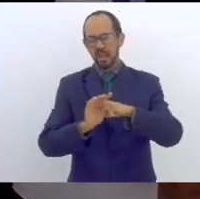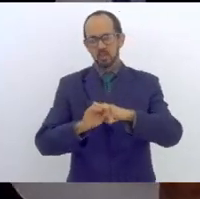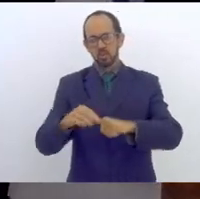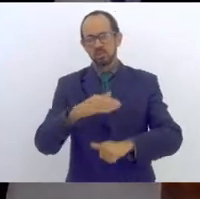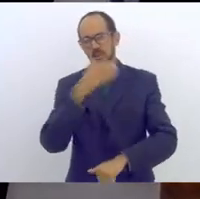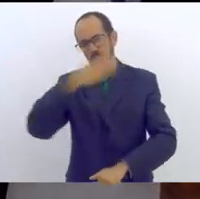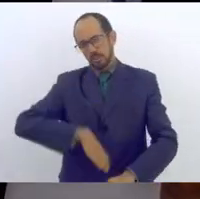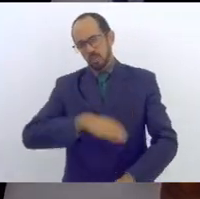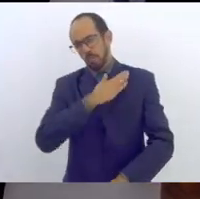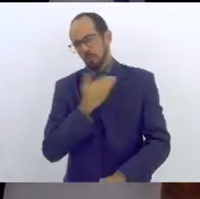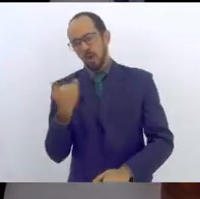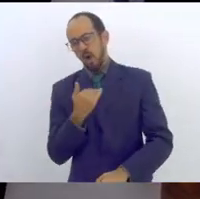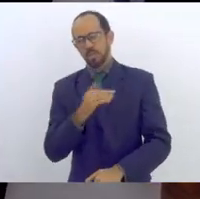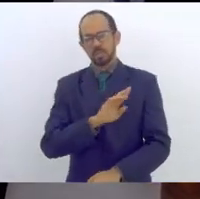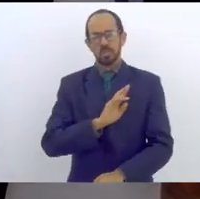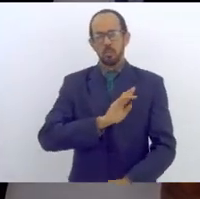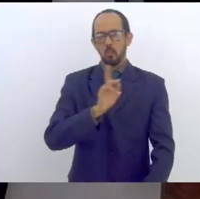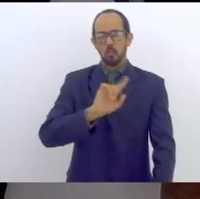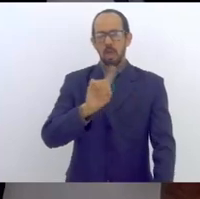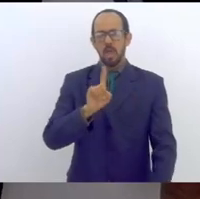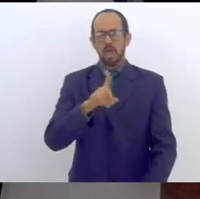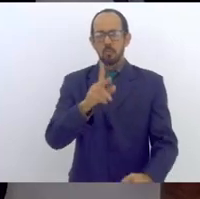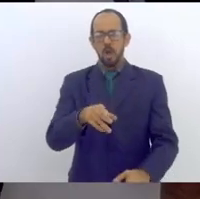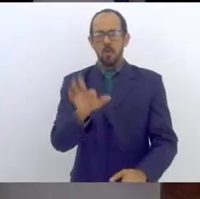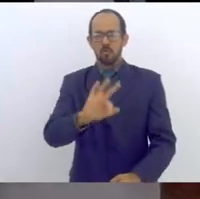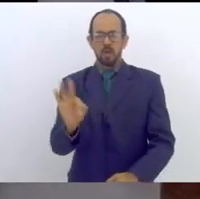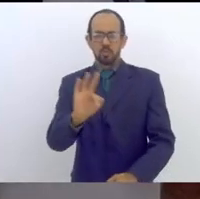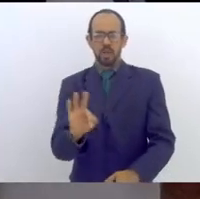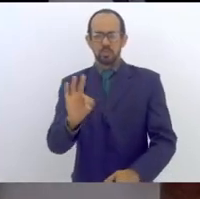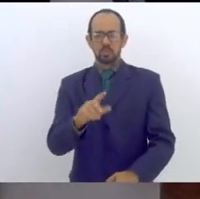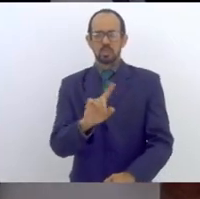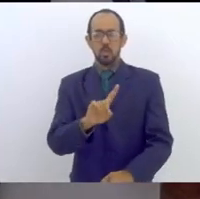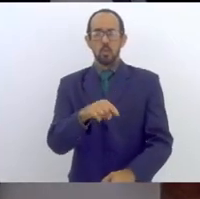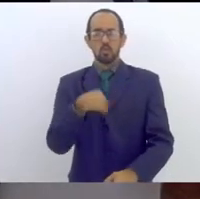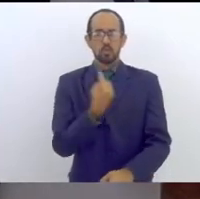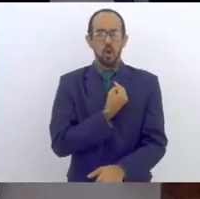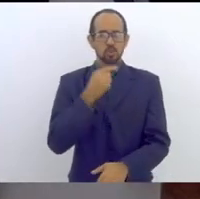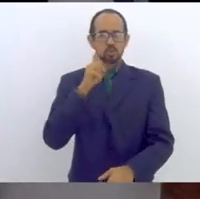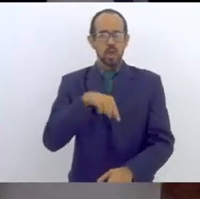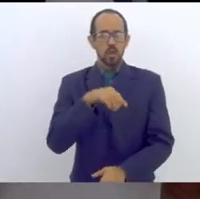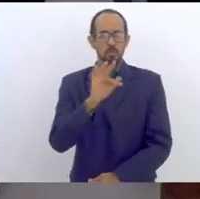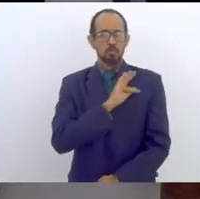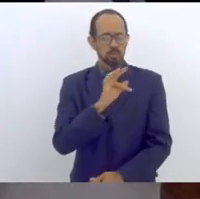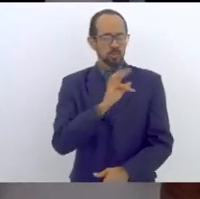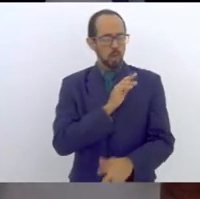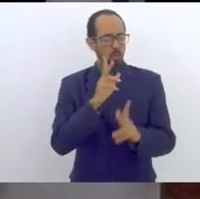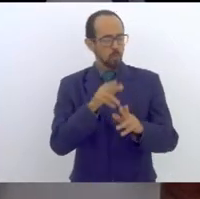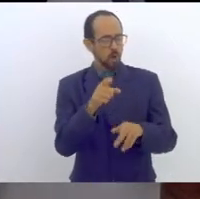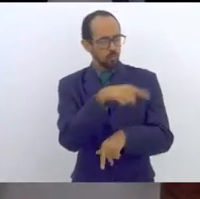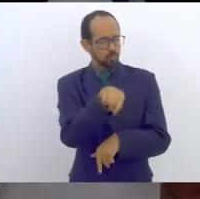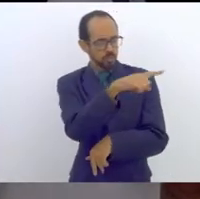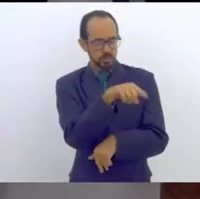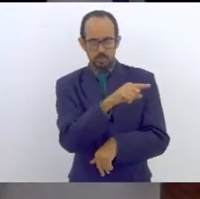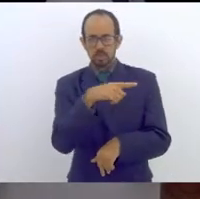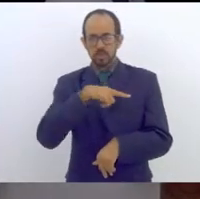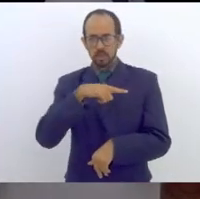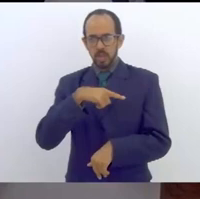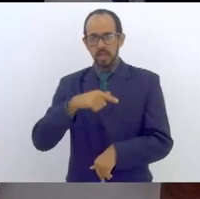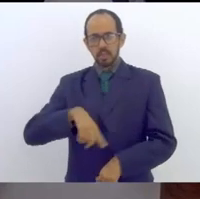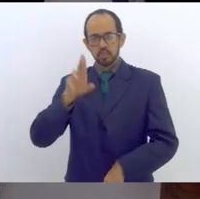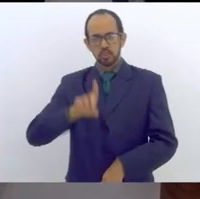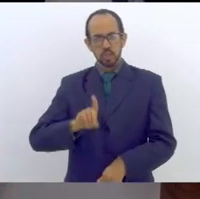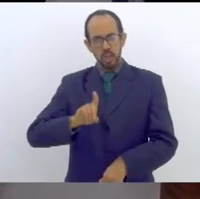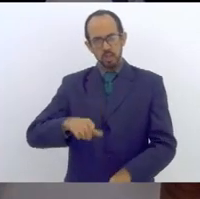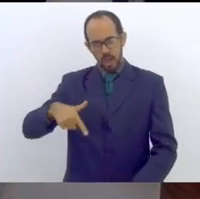um laboratório de anatomia de faculdade nós somos policiais como todos vocês com porte de arma com a quarenta na cintura